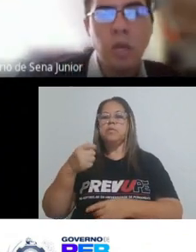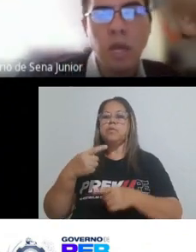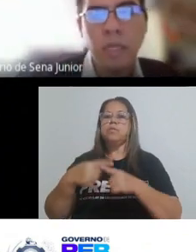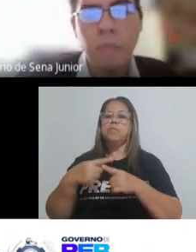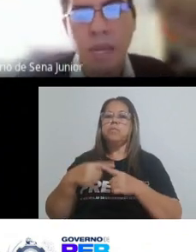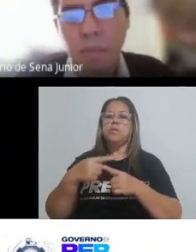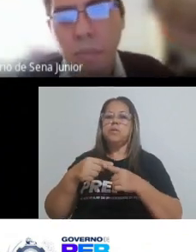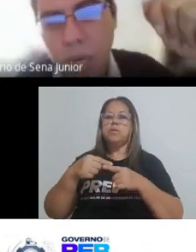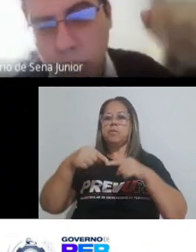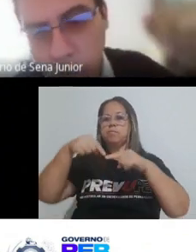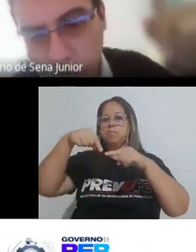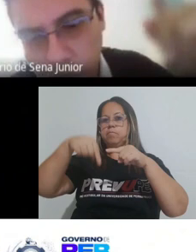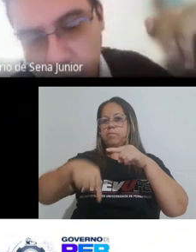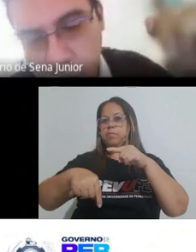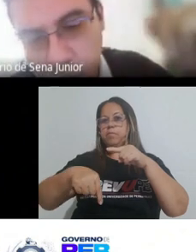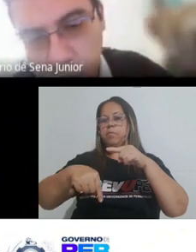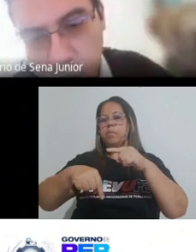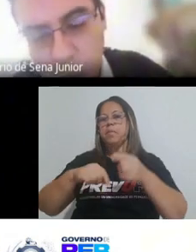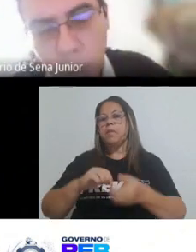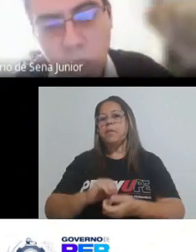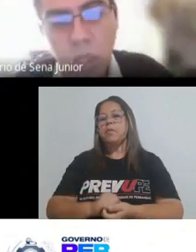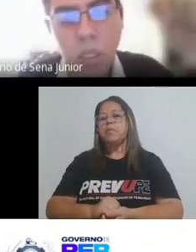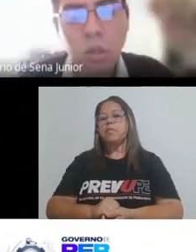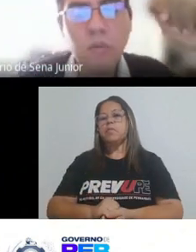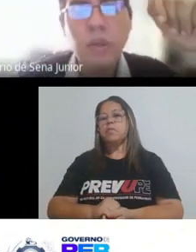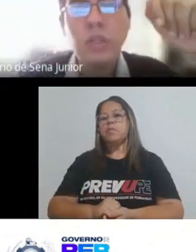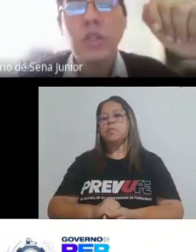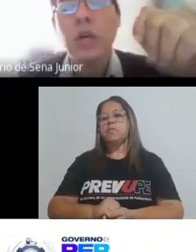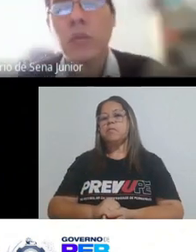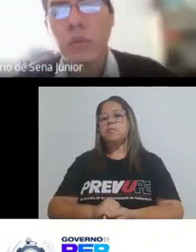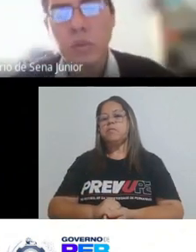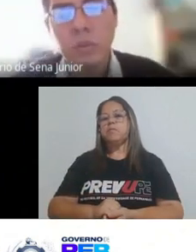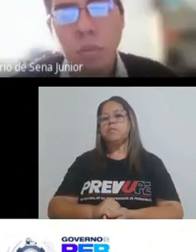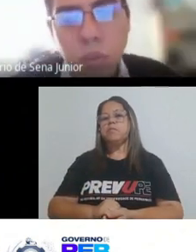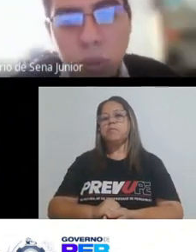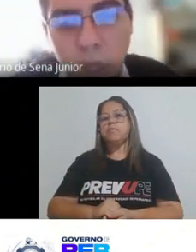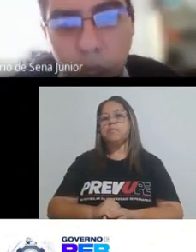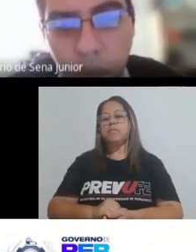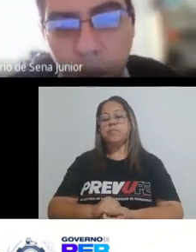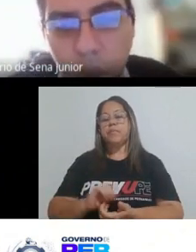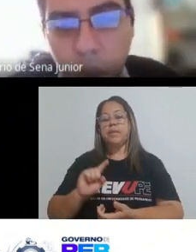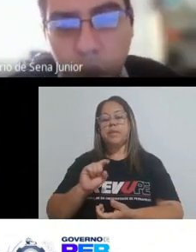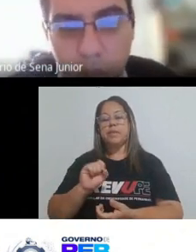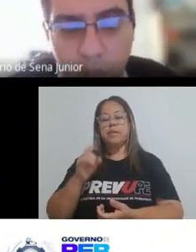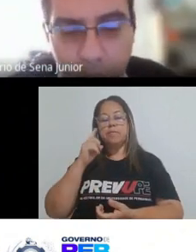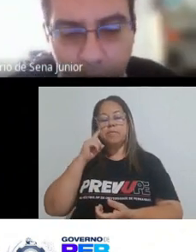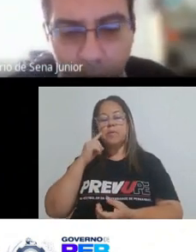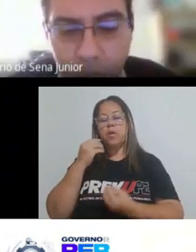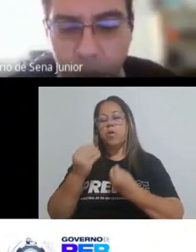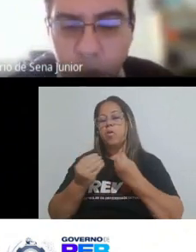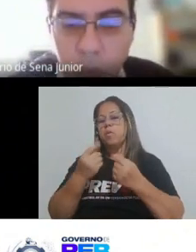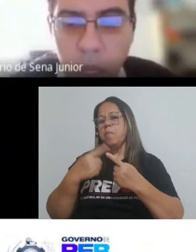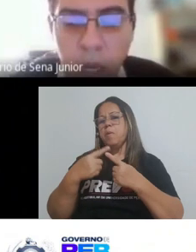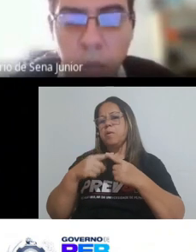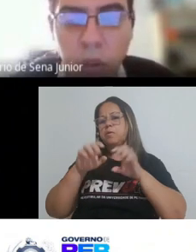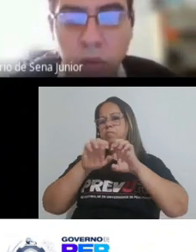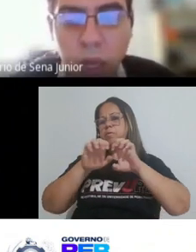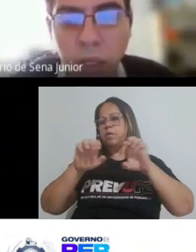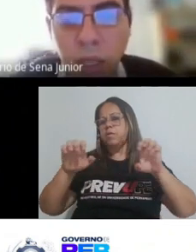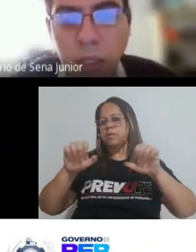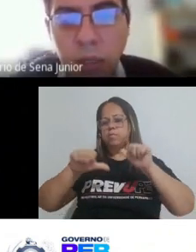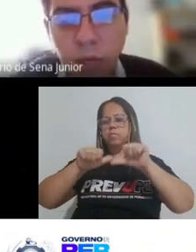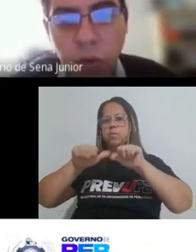jogada para baixo. Então, vejamos, certo? Por que essa equação é